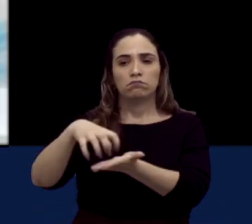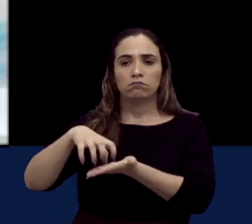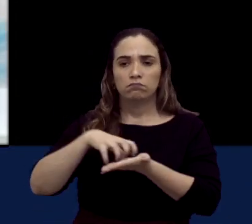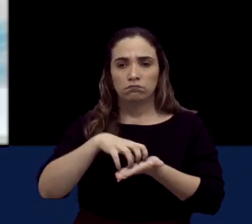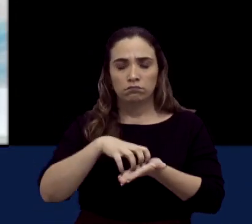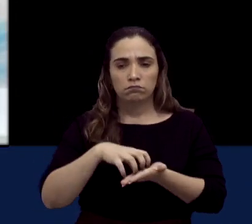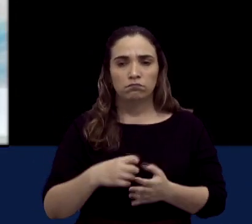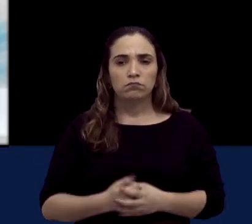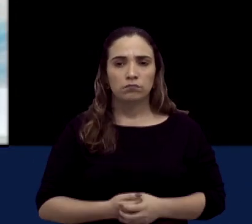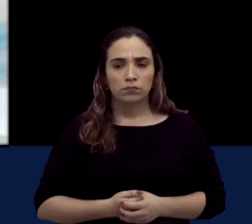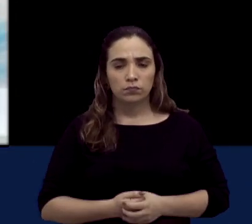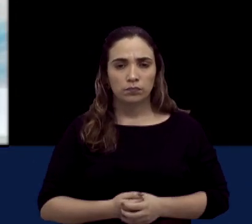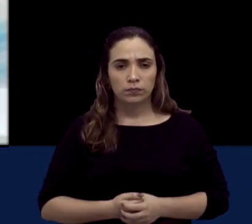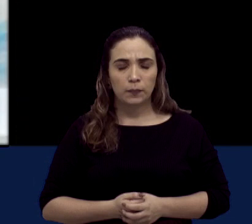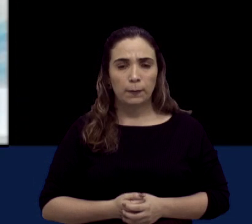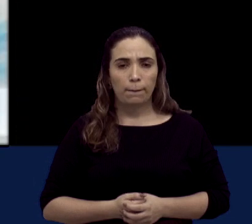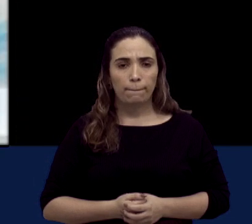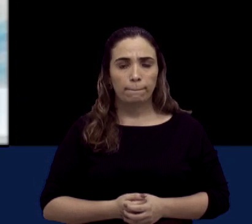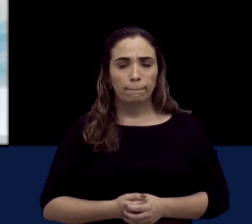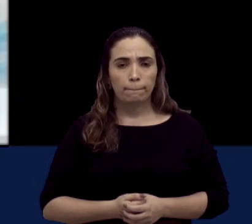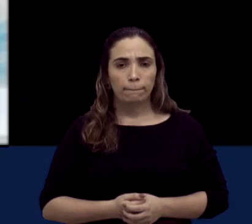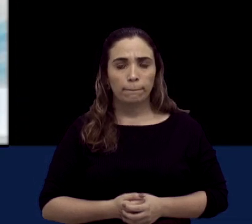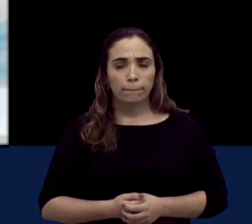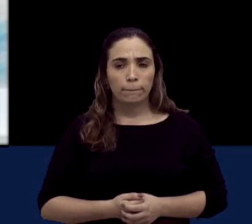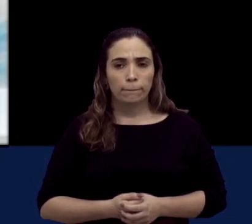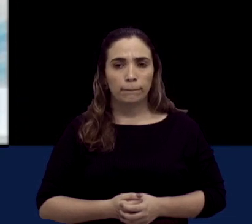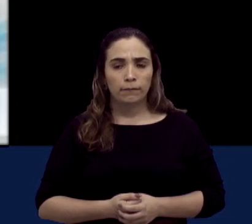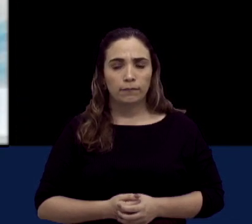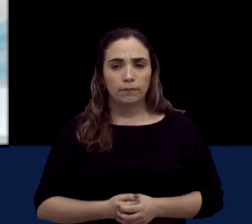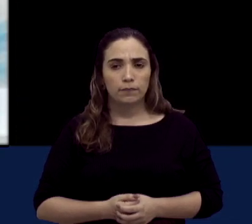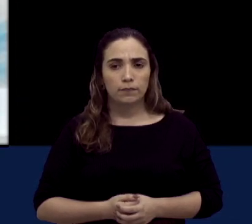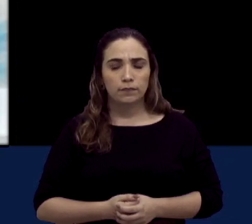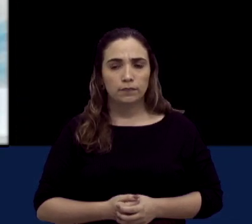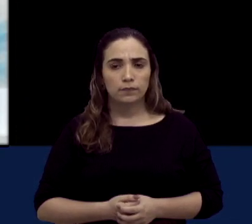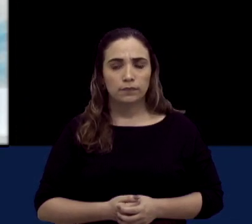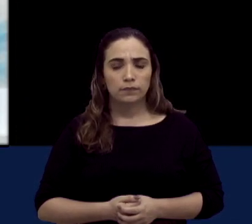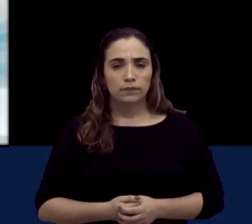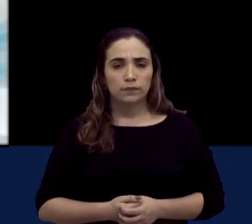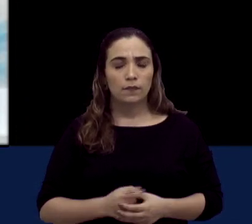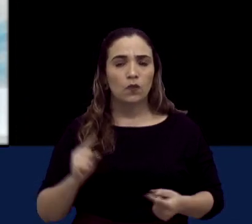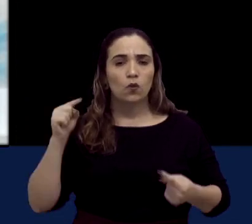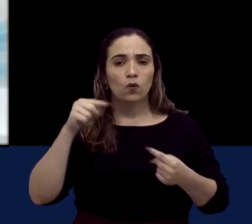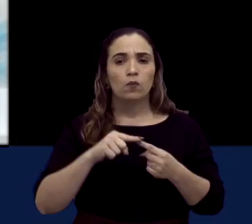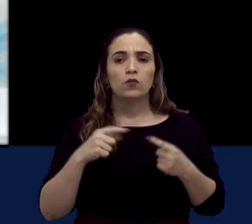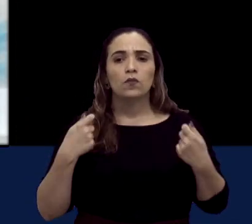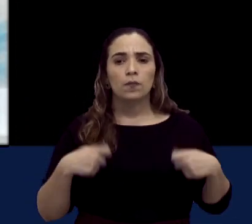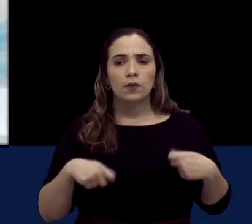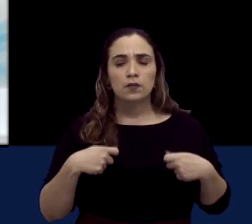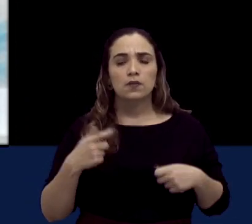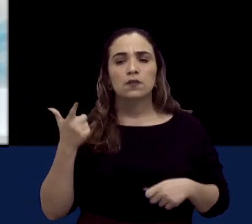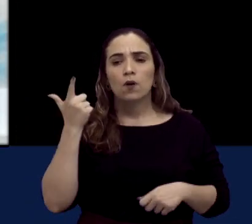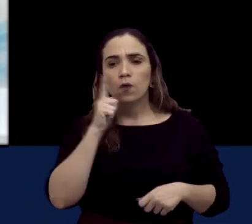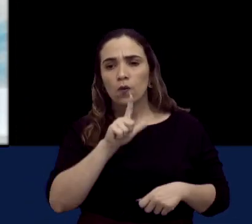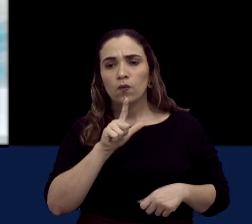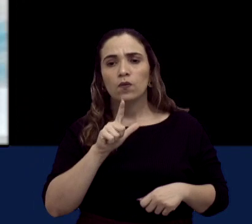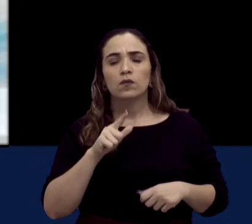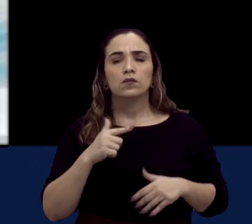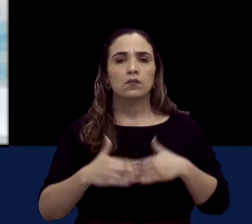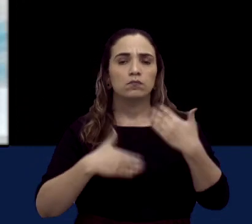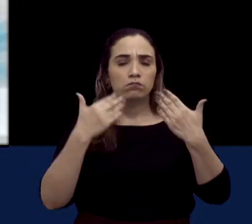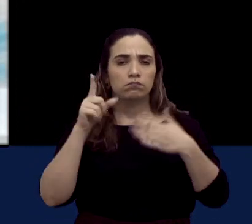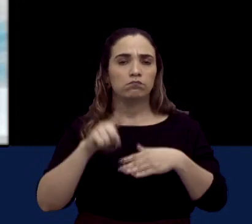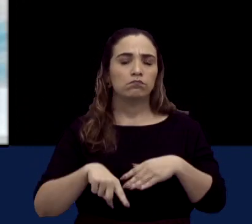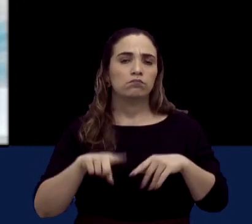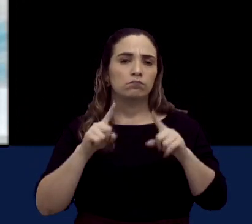é o que nos diz as metas que precisamos atingir, né? Que são os instrumentos de